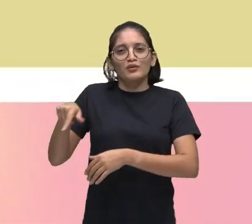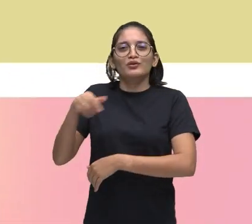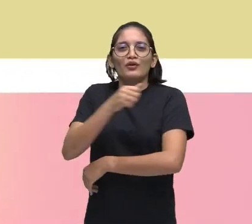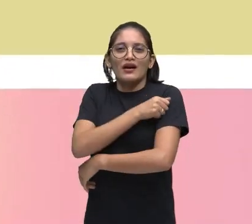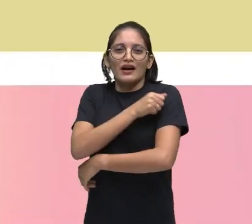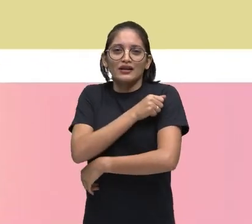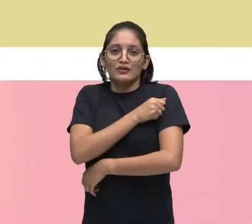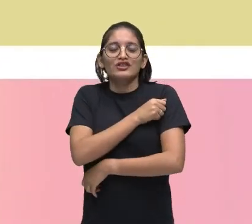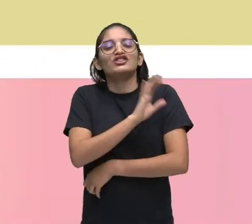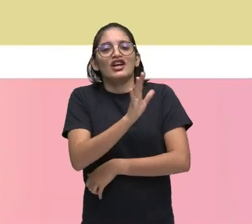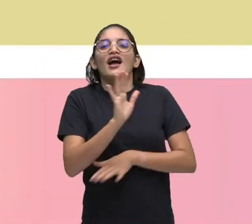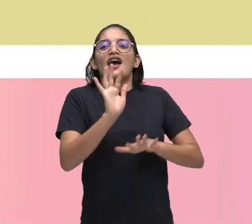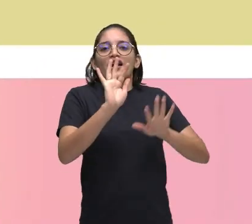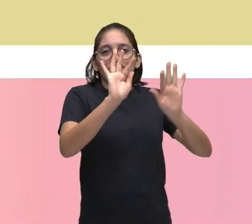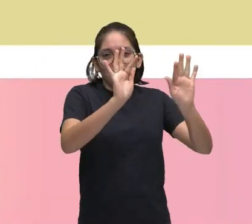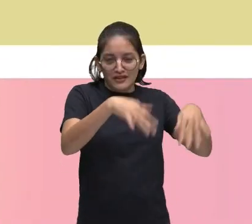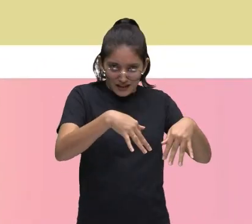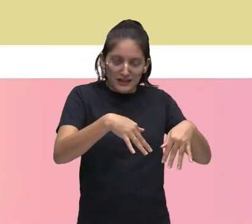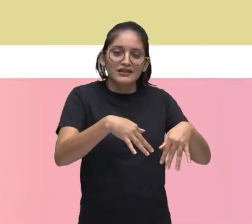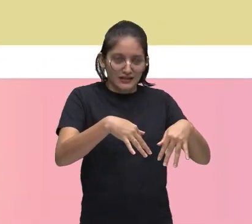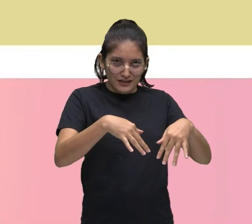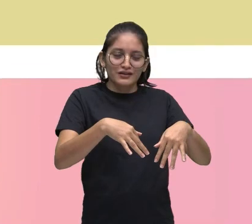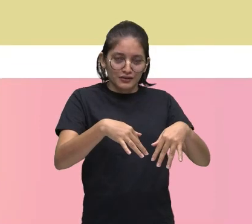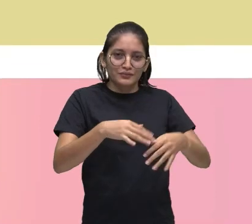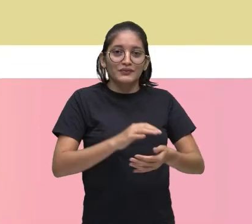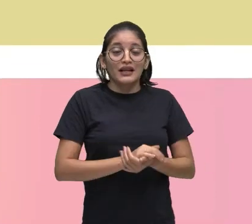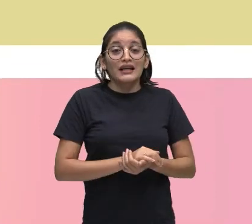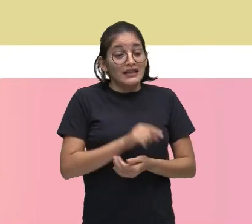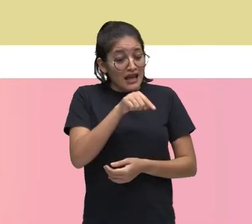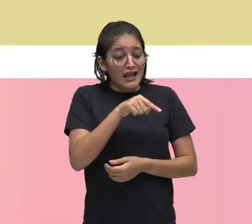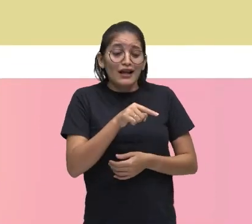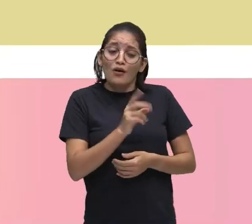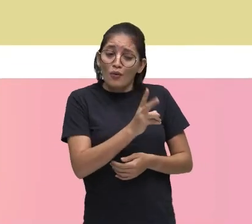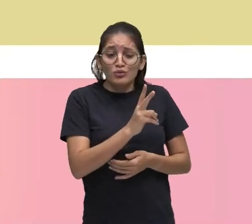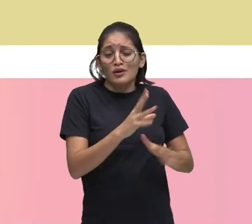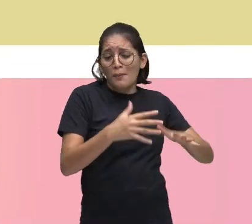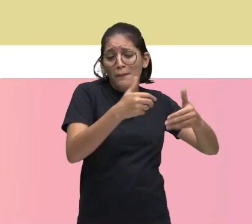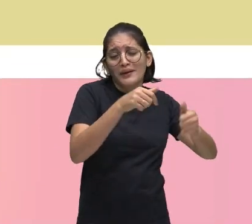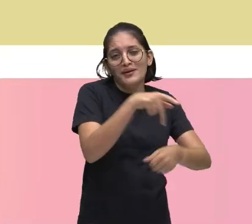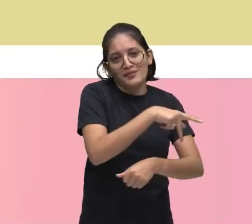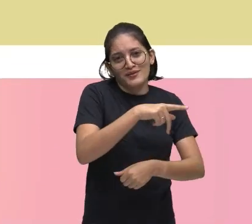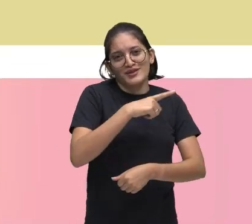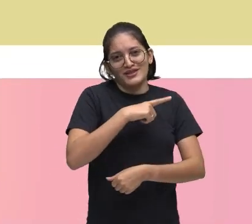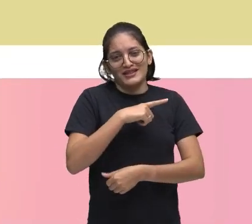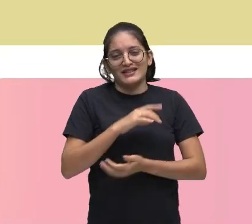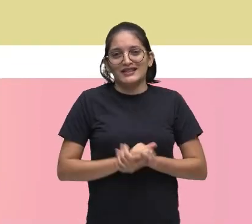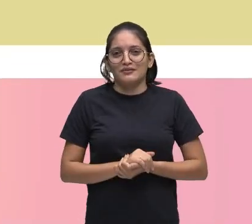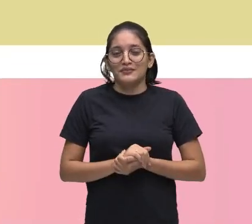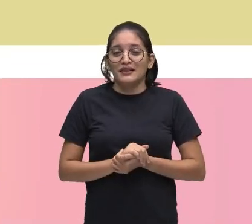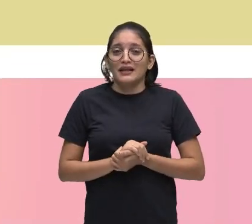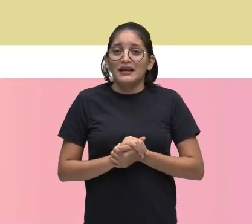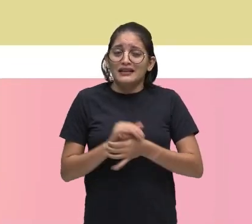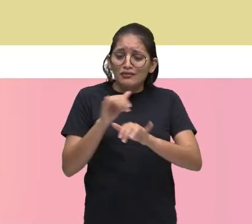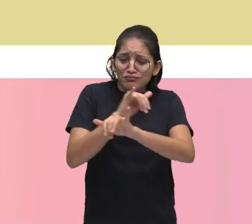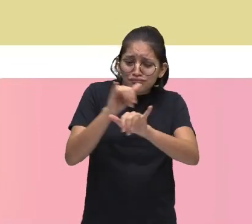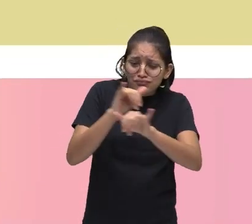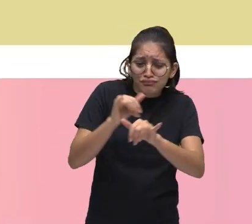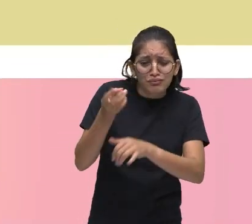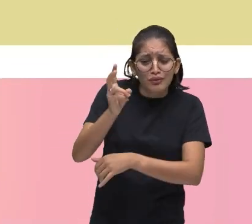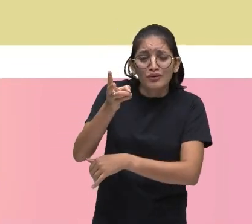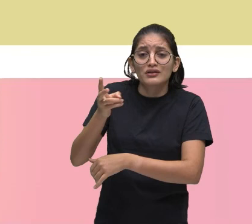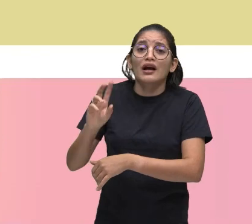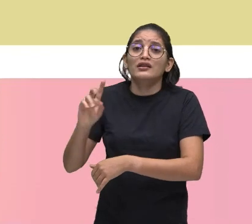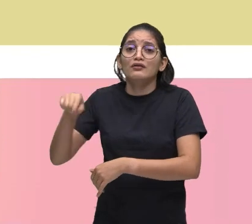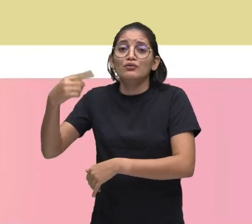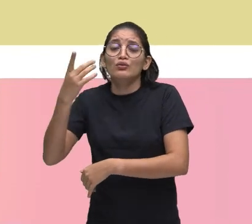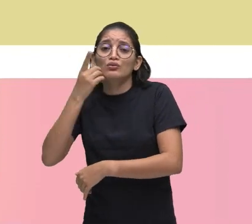havia concluído o secundário e que ela continuava a ser a melhor professora que ele tivera. As notícias repetiram-se até que um dia ela recebeu uma